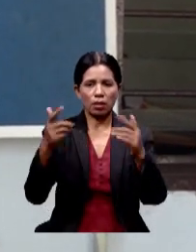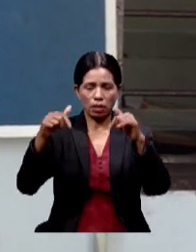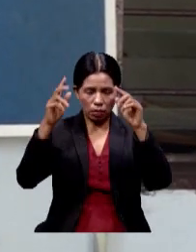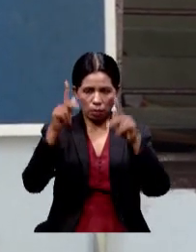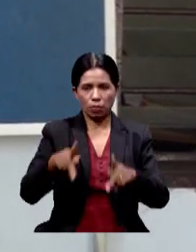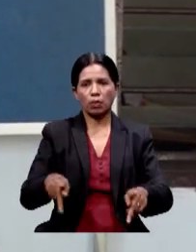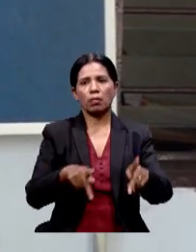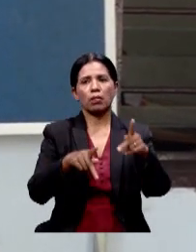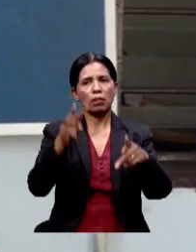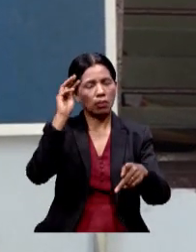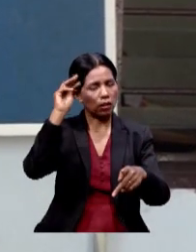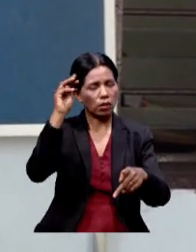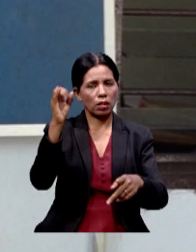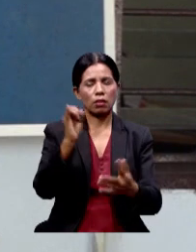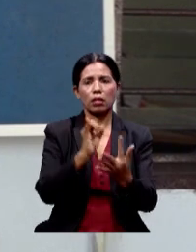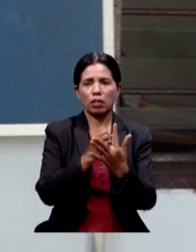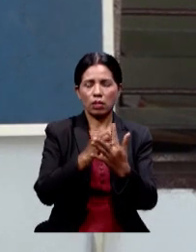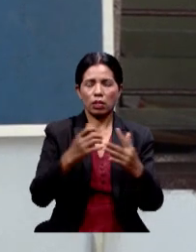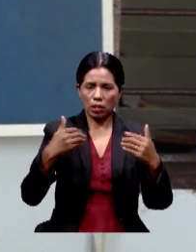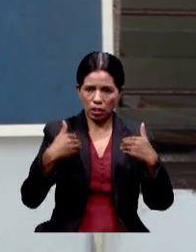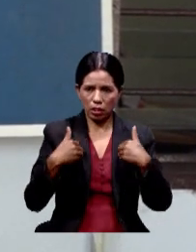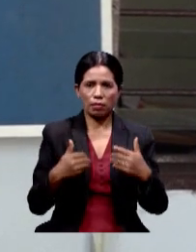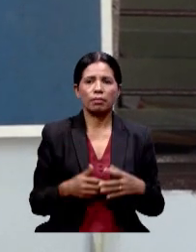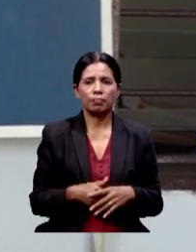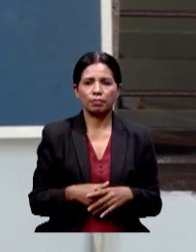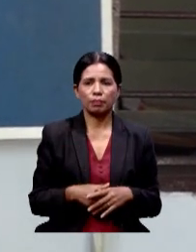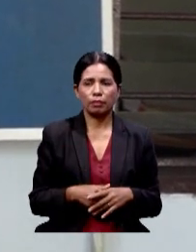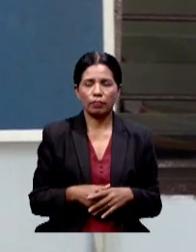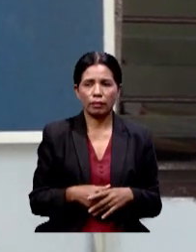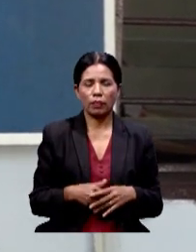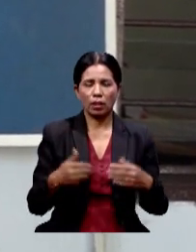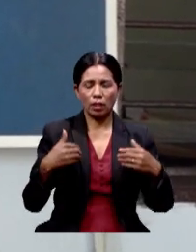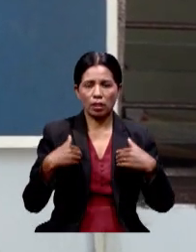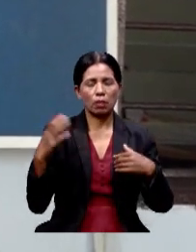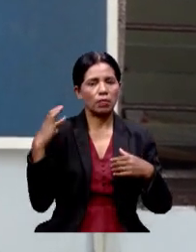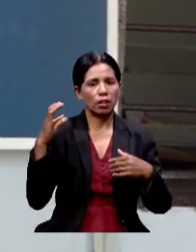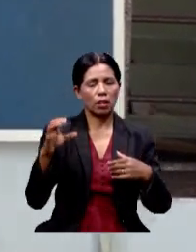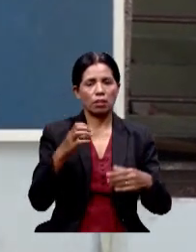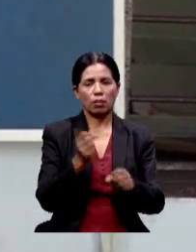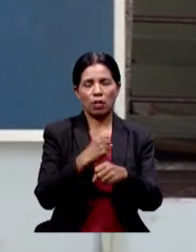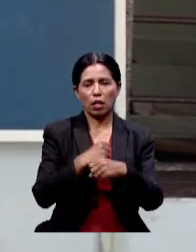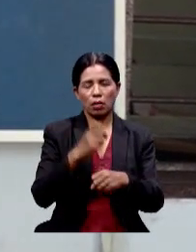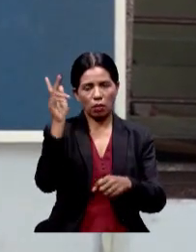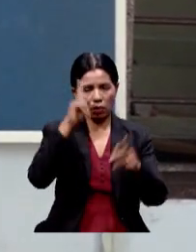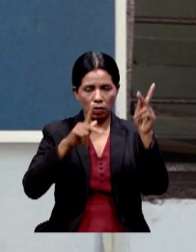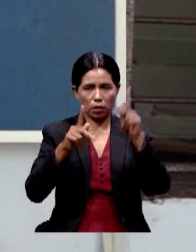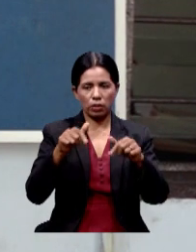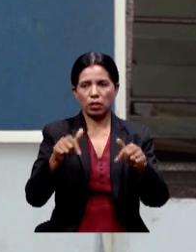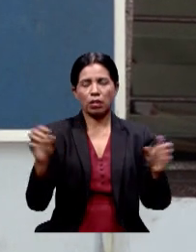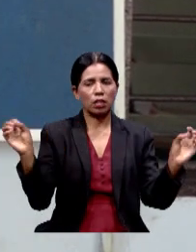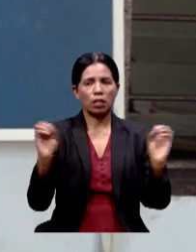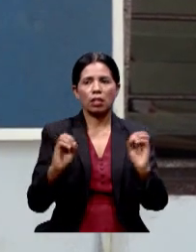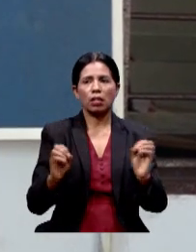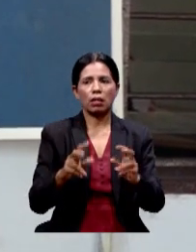E Ministério do Interior ia autoridade toma que vela justa um conoba caso dene.